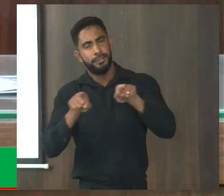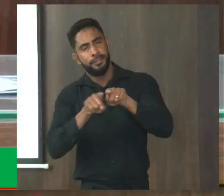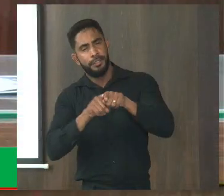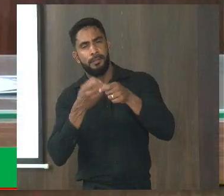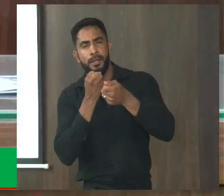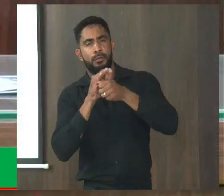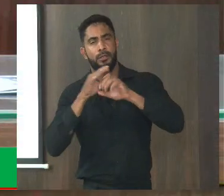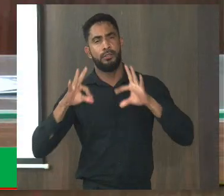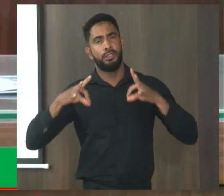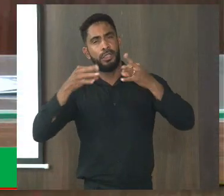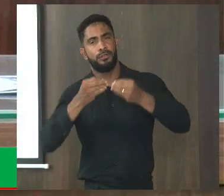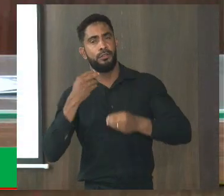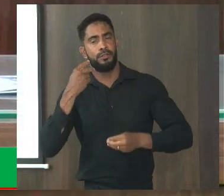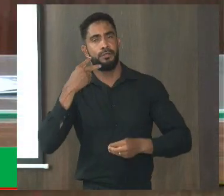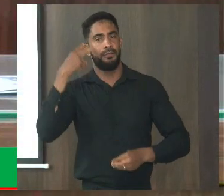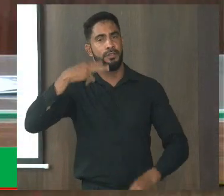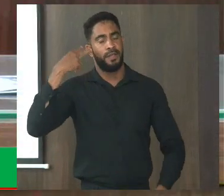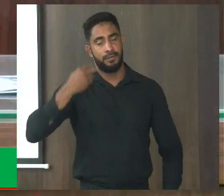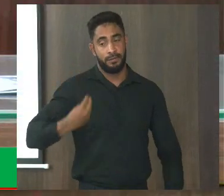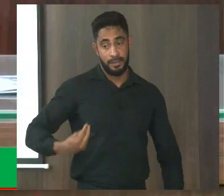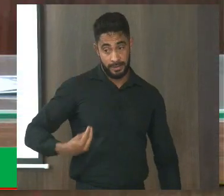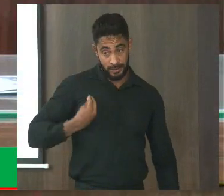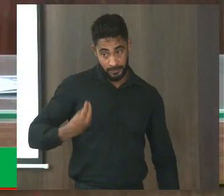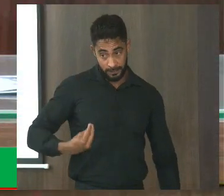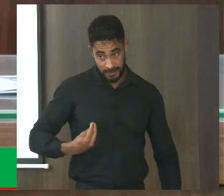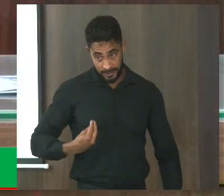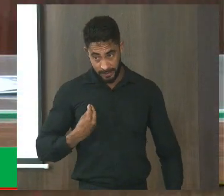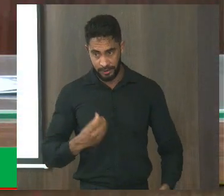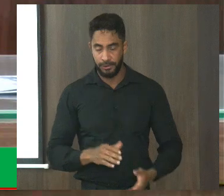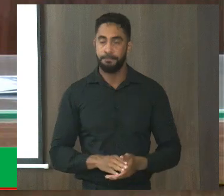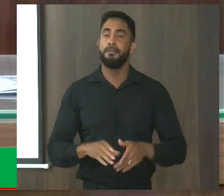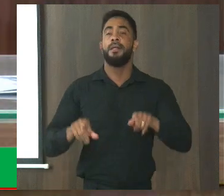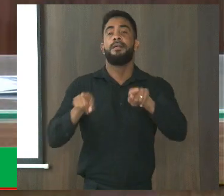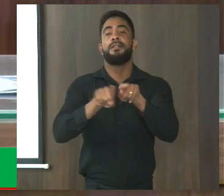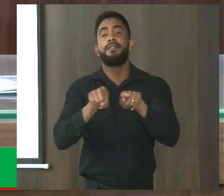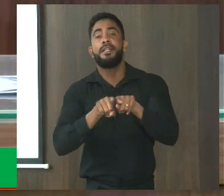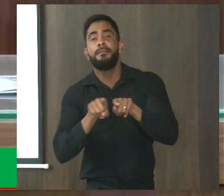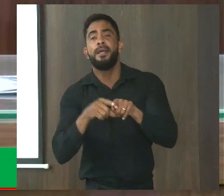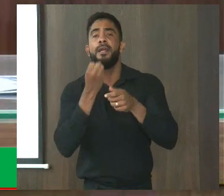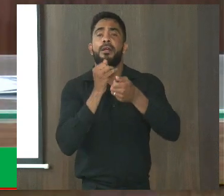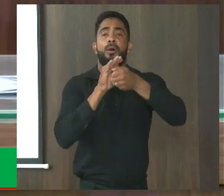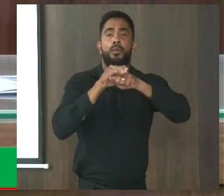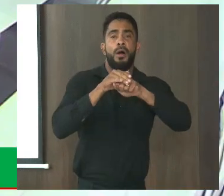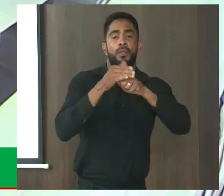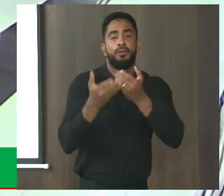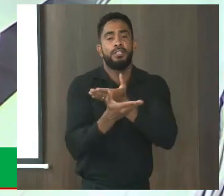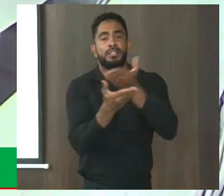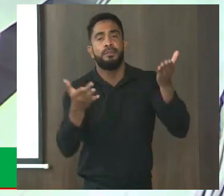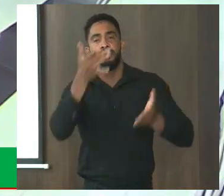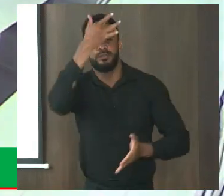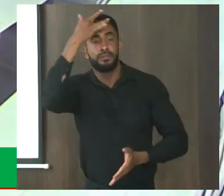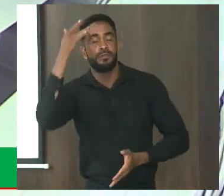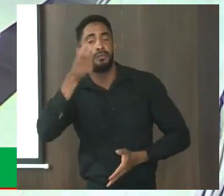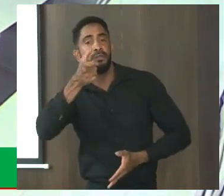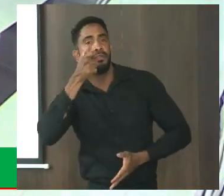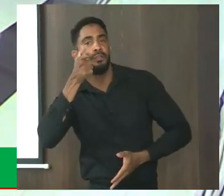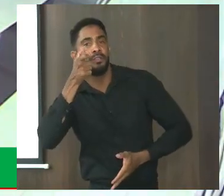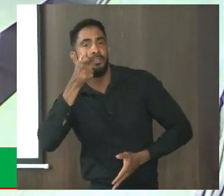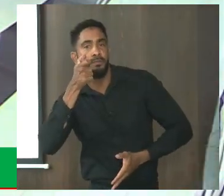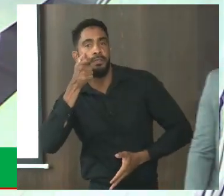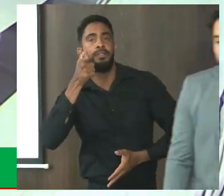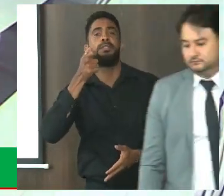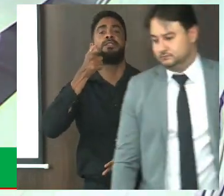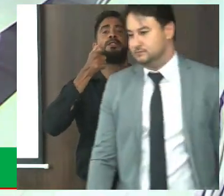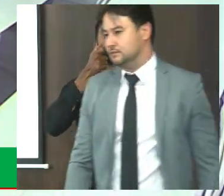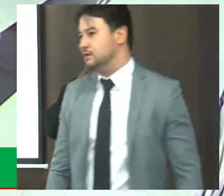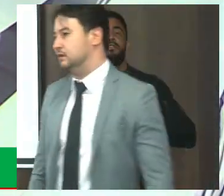os vereadores e vereadoras presentes. Boa noite àqueles que nos acompanham in loco aqui na plateia. Boa noite àqueles que